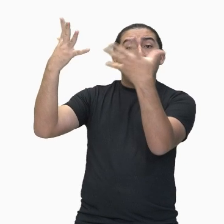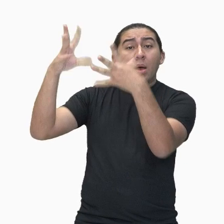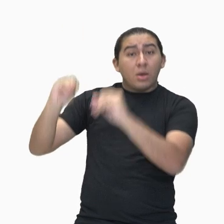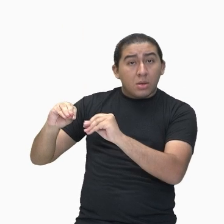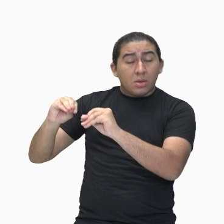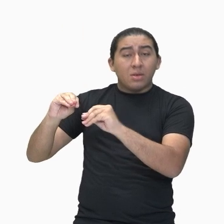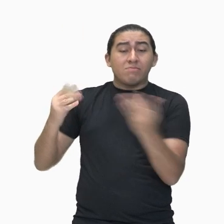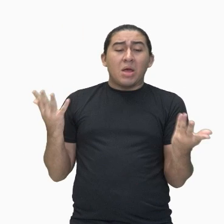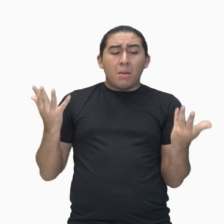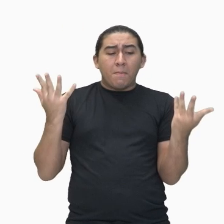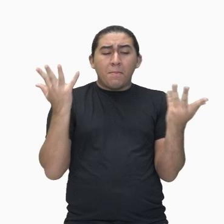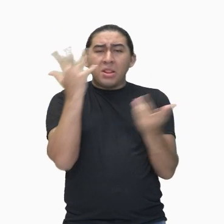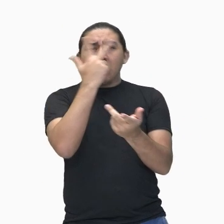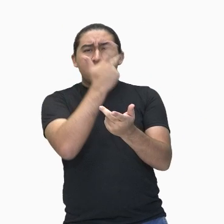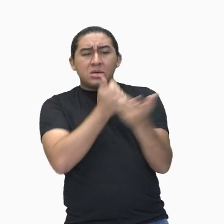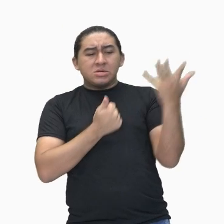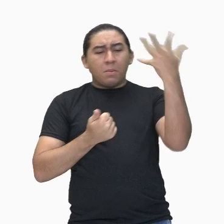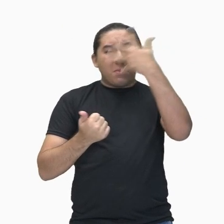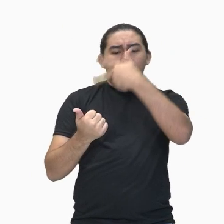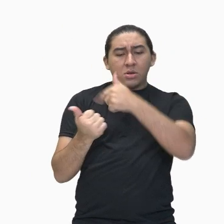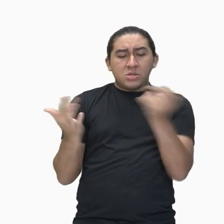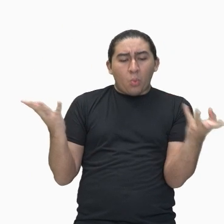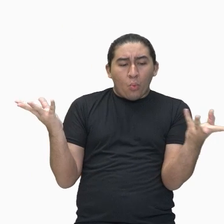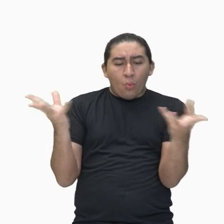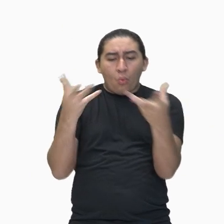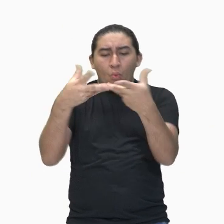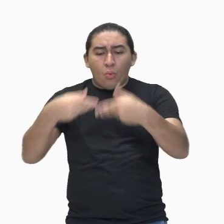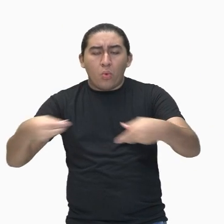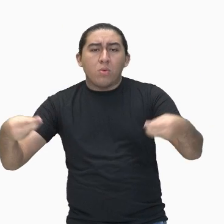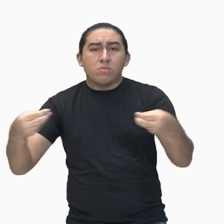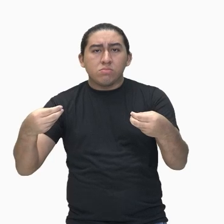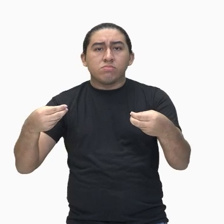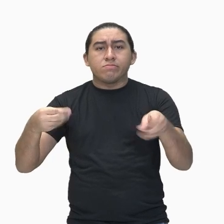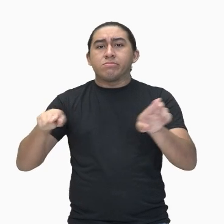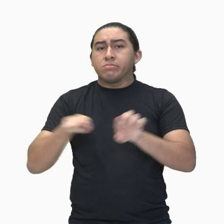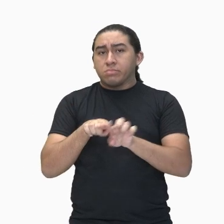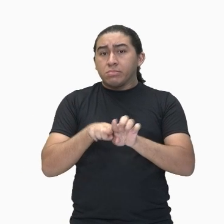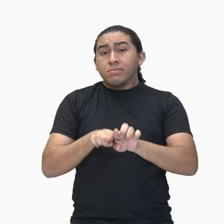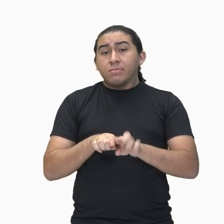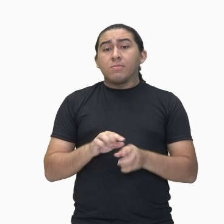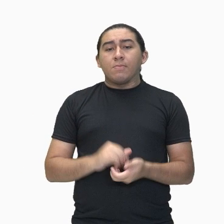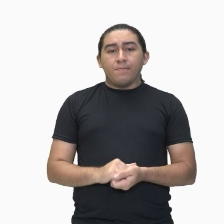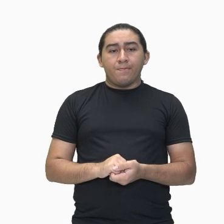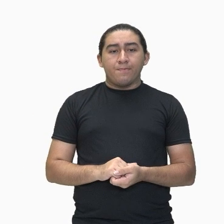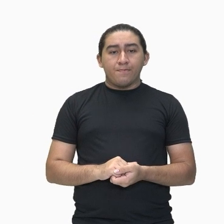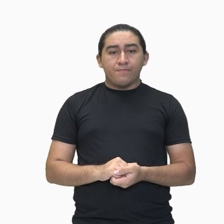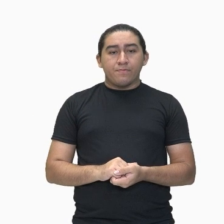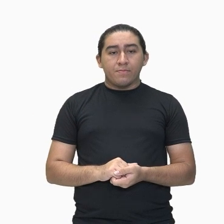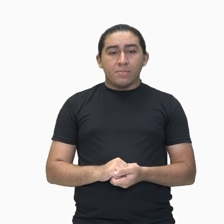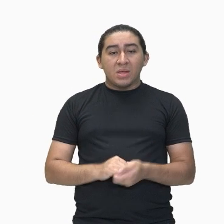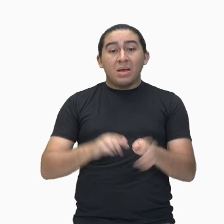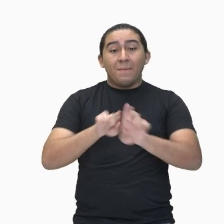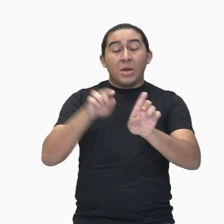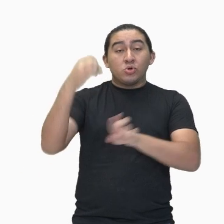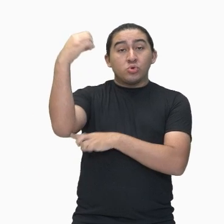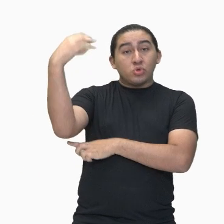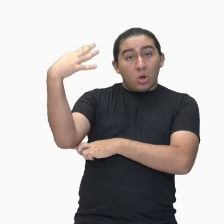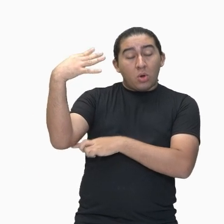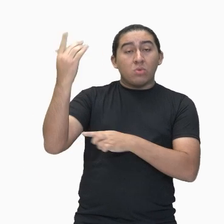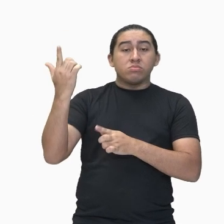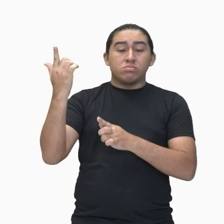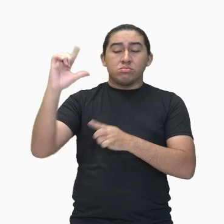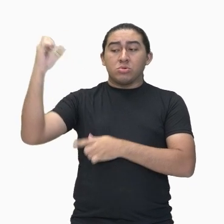se transfigura? Como o gosto da pena assim se fia? Mas no sol e na